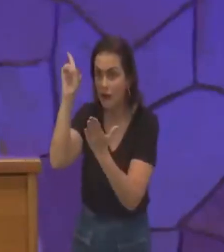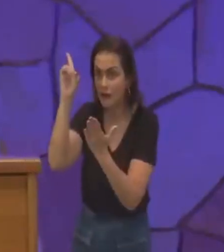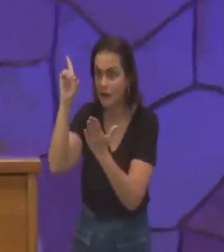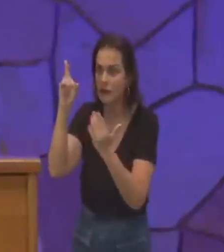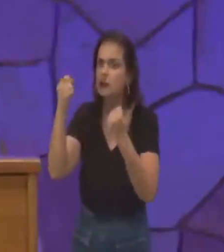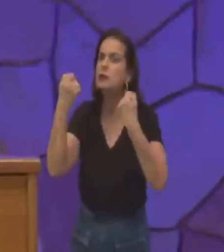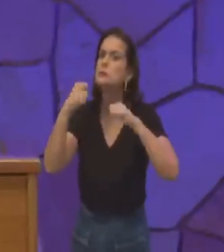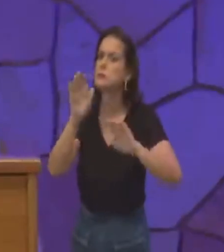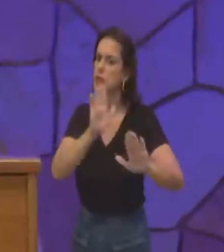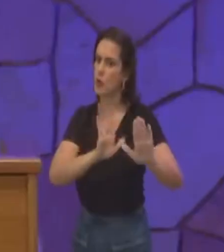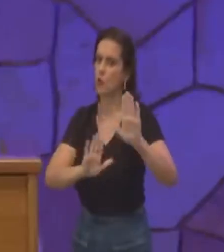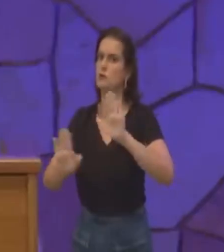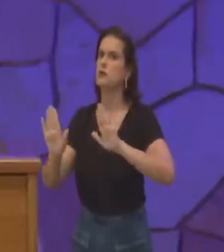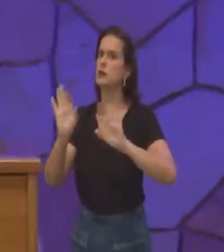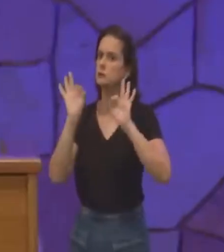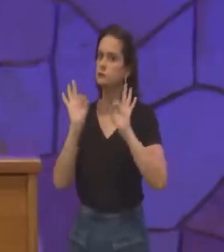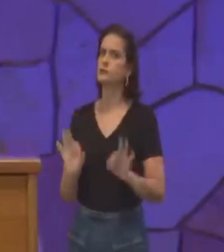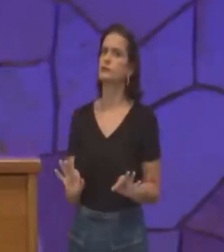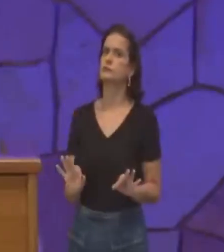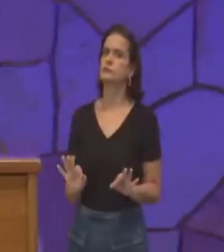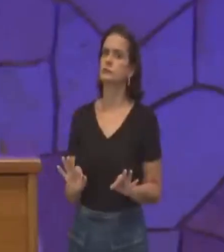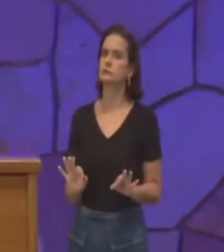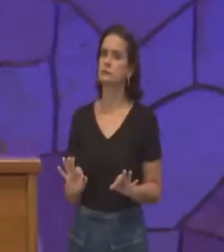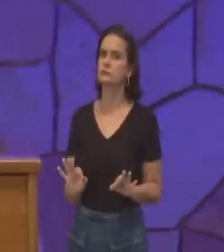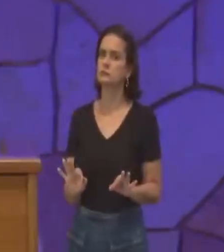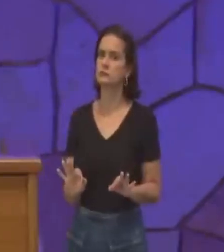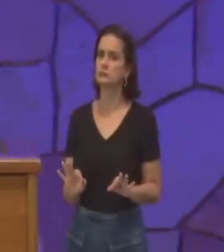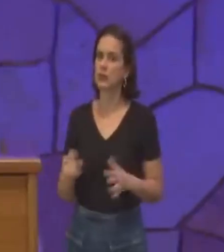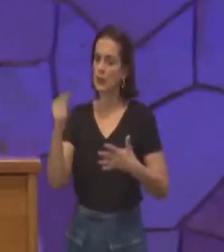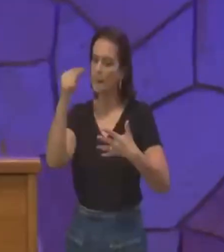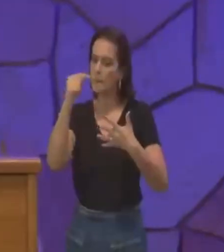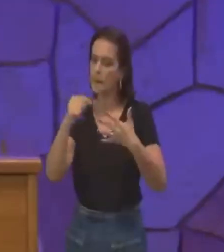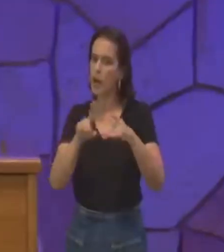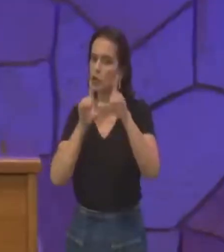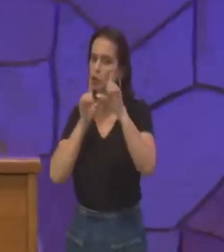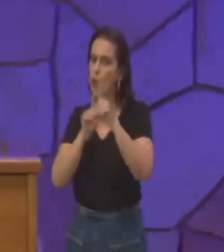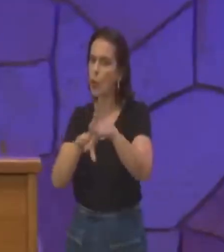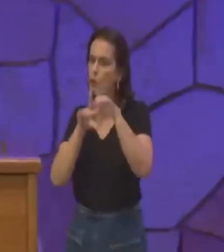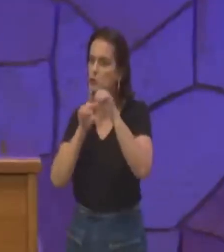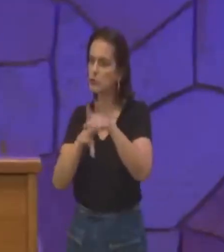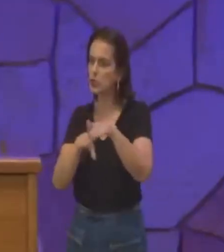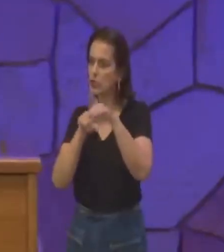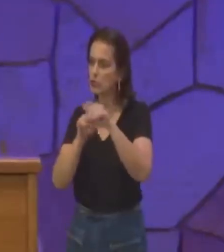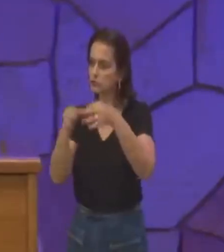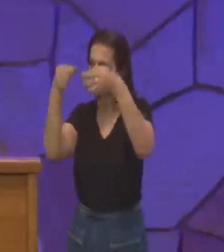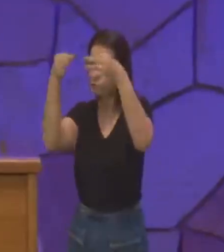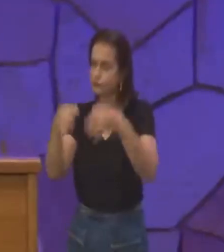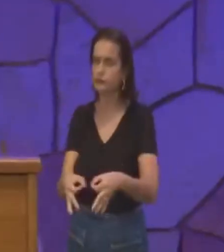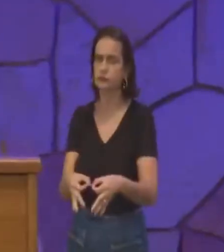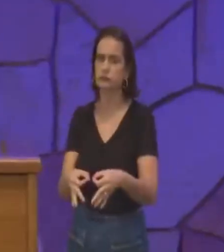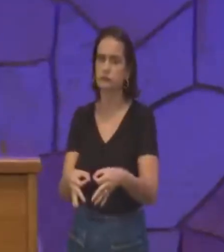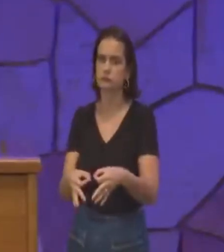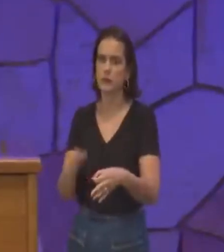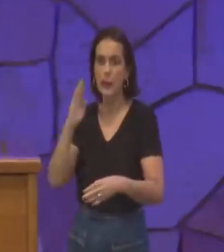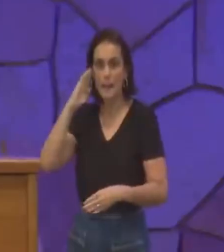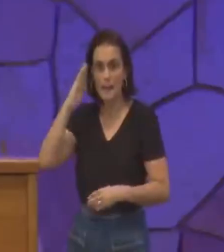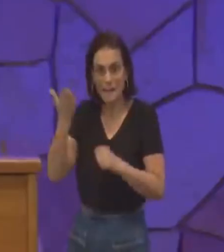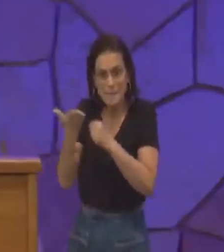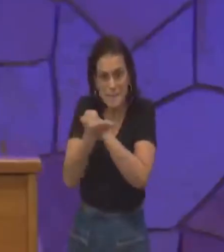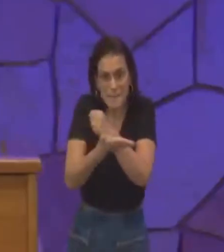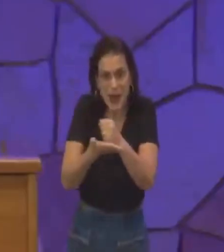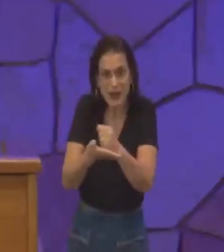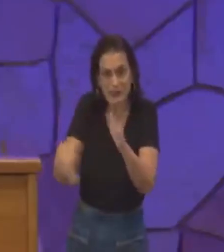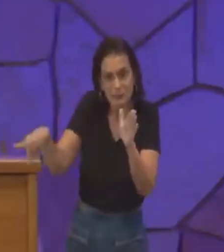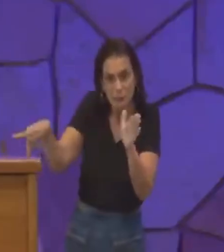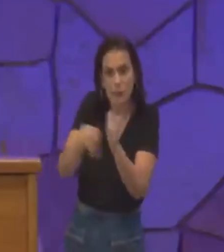cuidado. Porque entramos nos aspectos doutrinários, entramos nos aspectos principiológicos